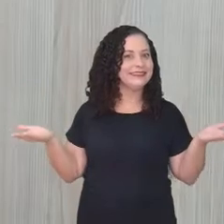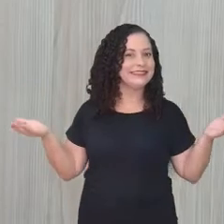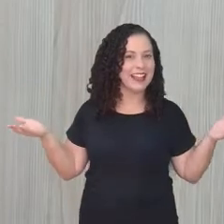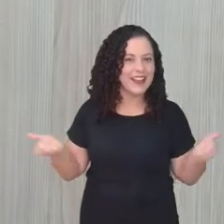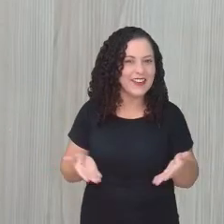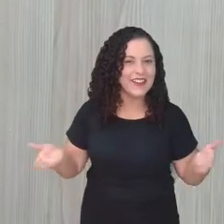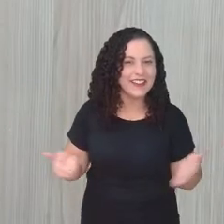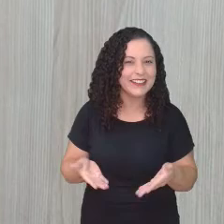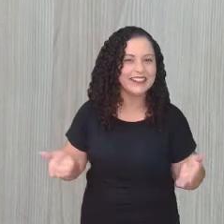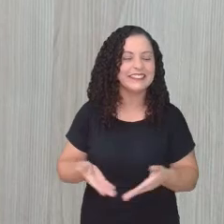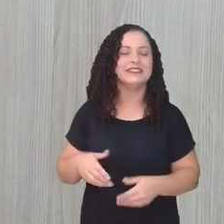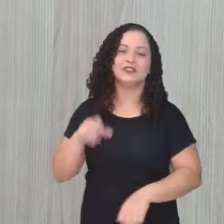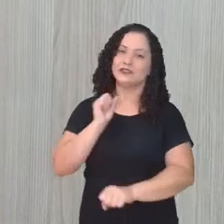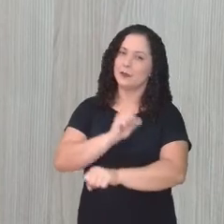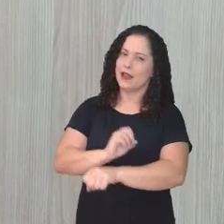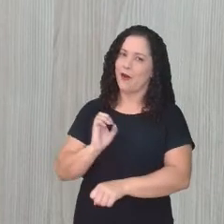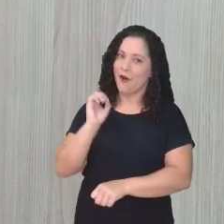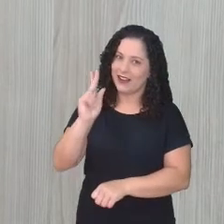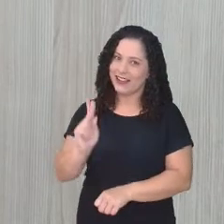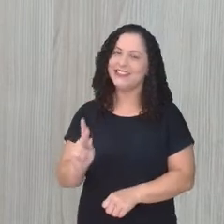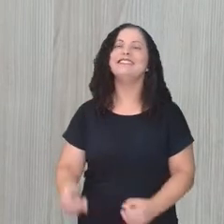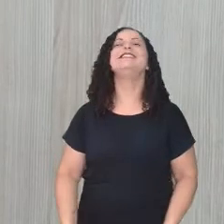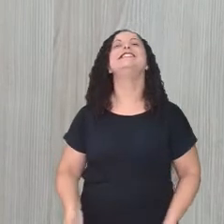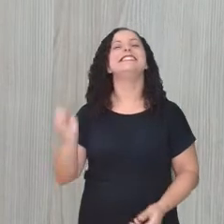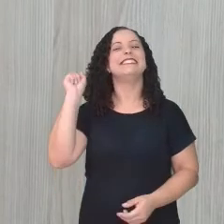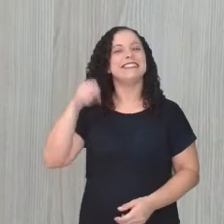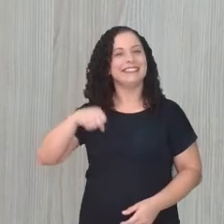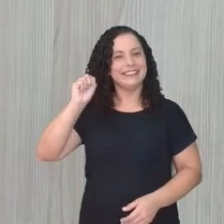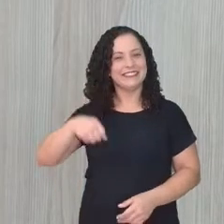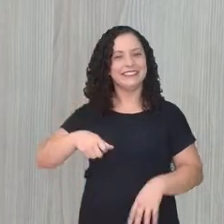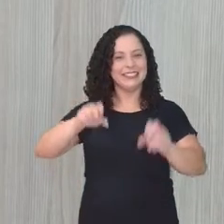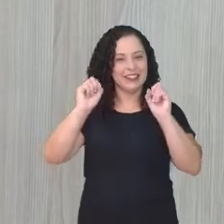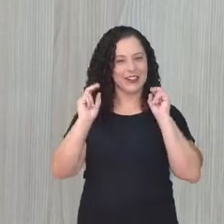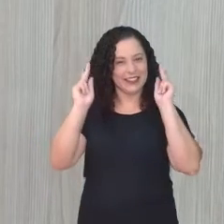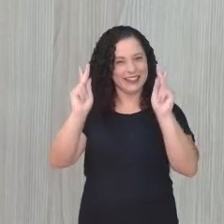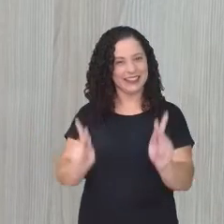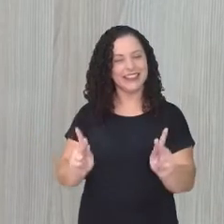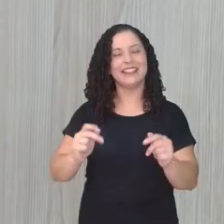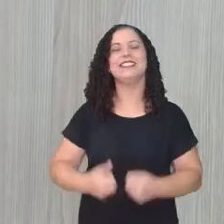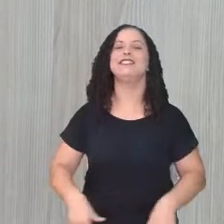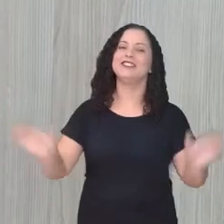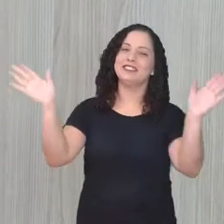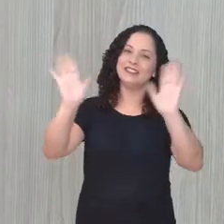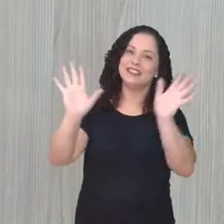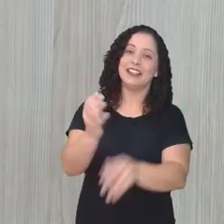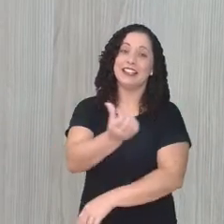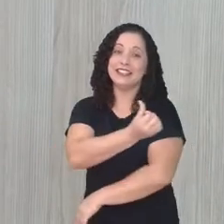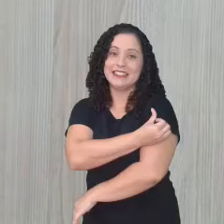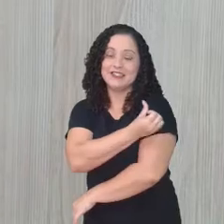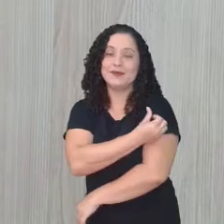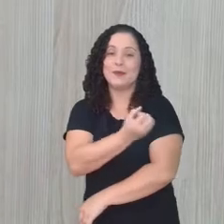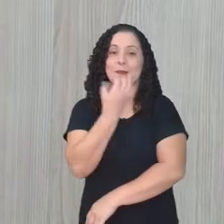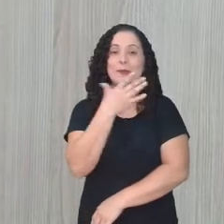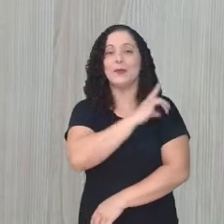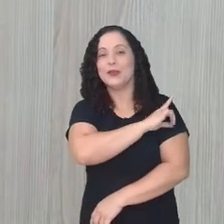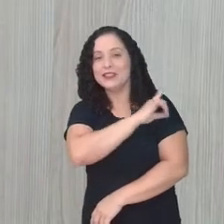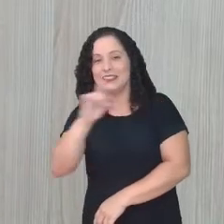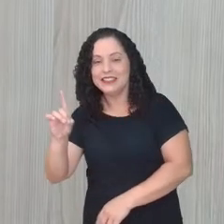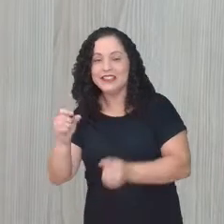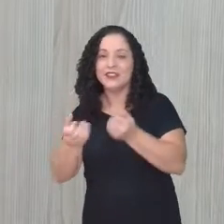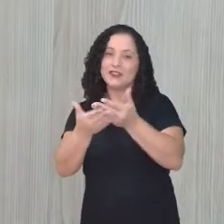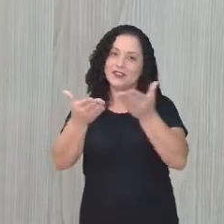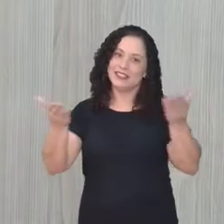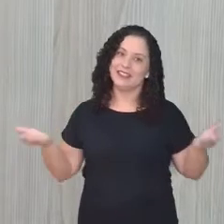Voltei. Estou esperando um ok, voltei. Ok, voltou. Olá, sexto ano, bom dia para quem